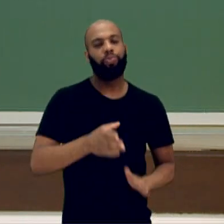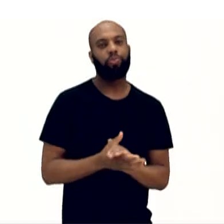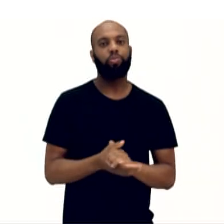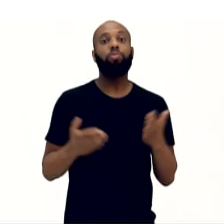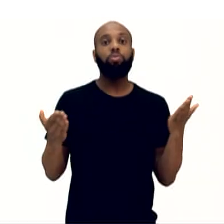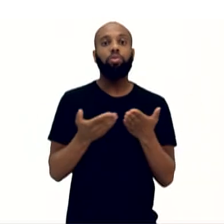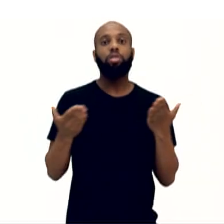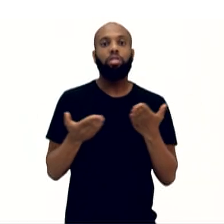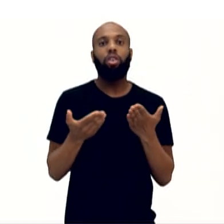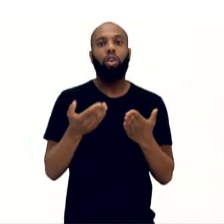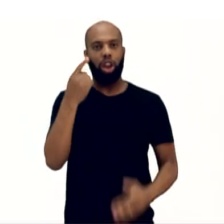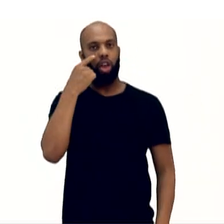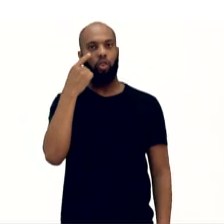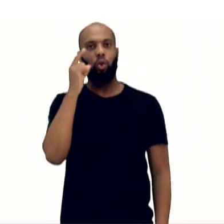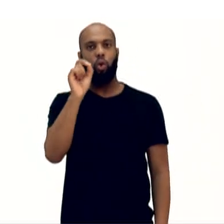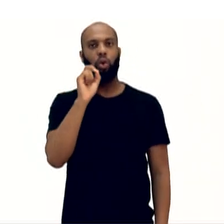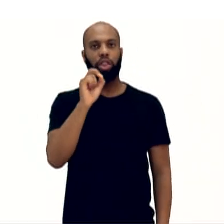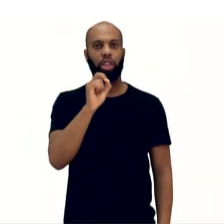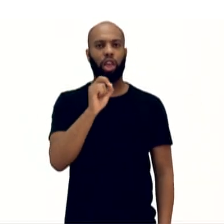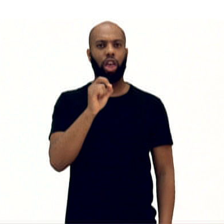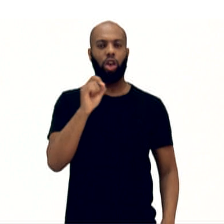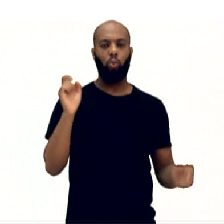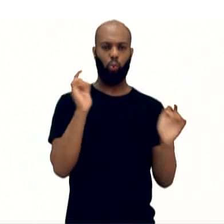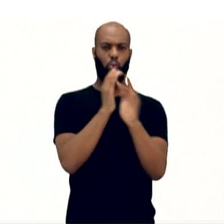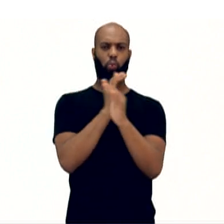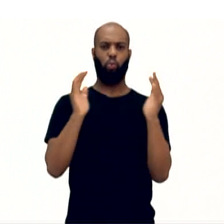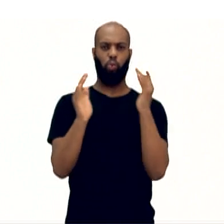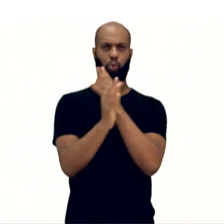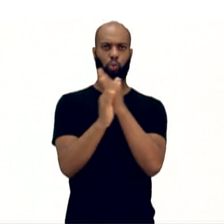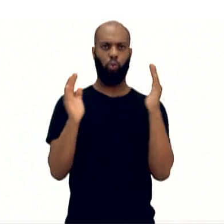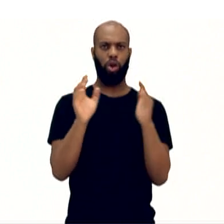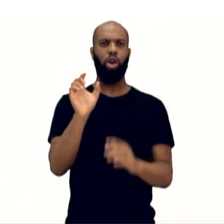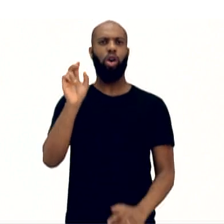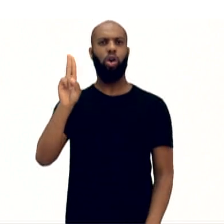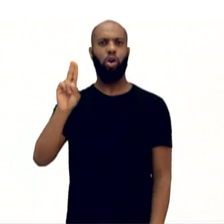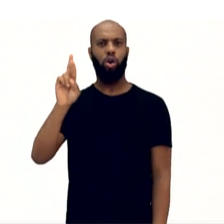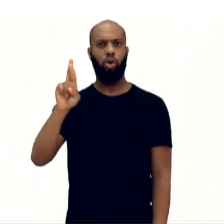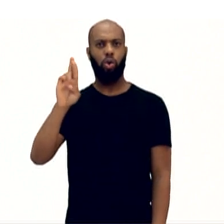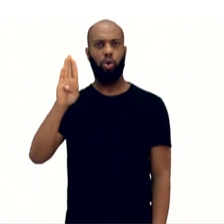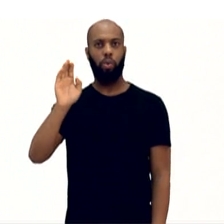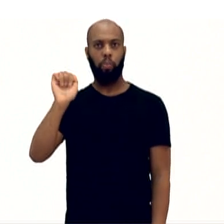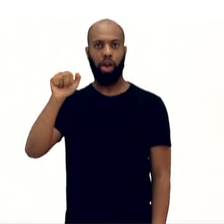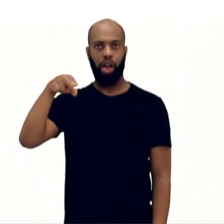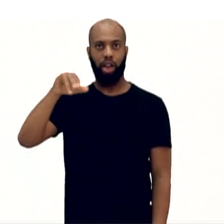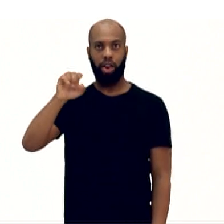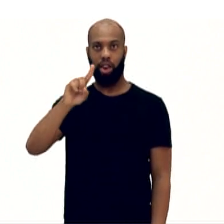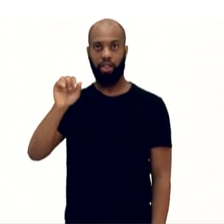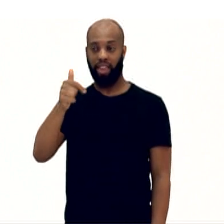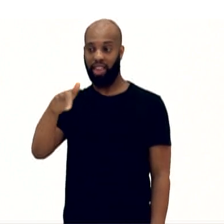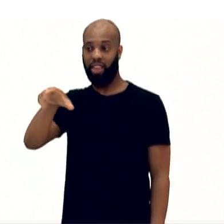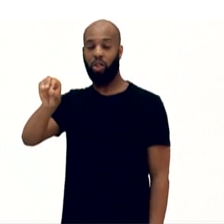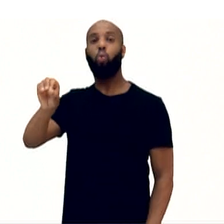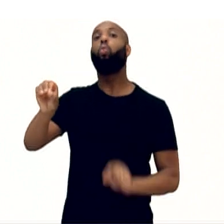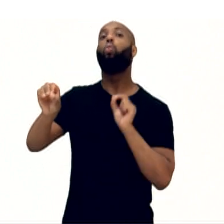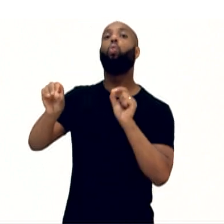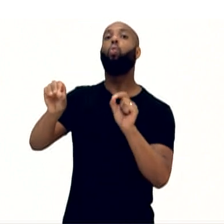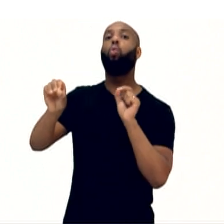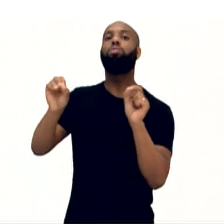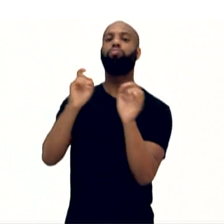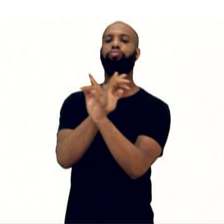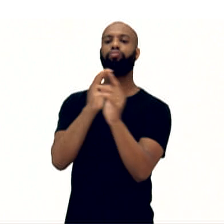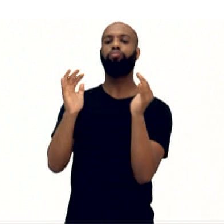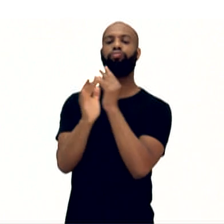vamos trabalhar um pouquinho a ideia da urbanização. O que é o conceito de urbanização? Ele é